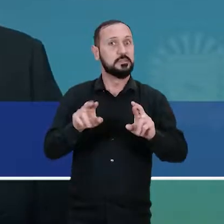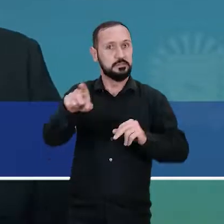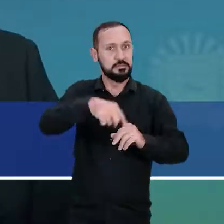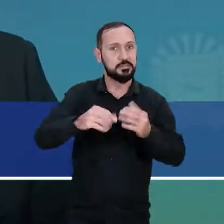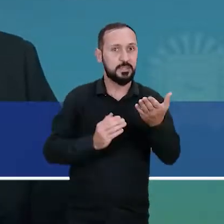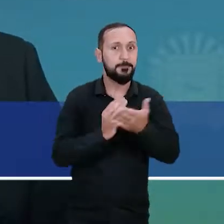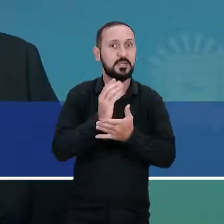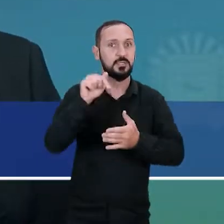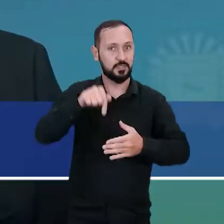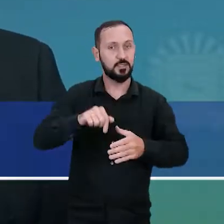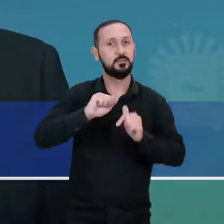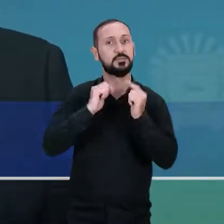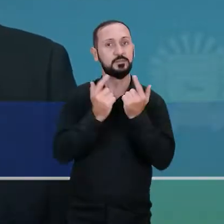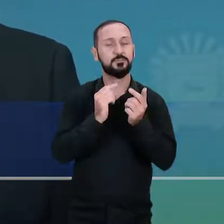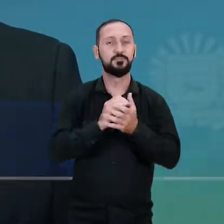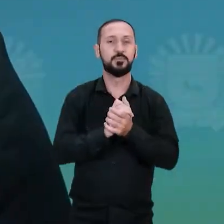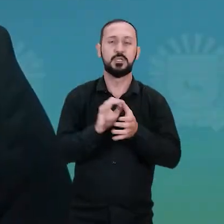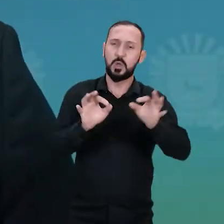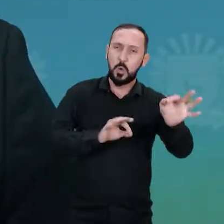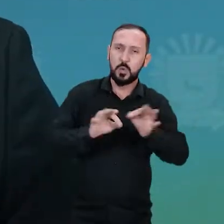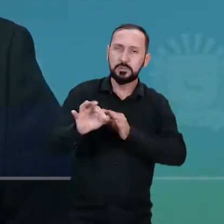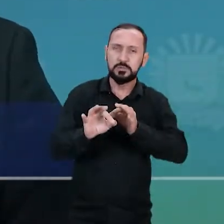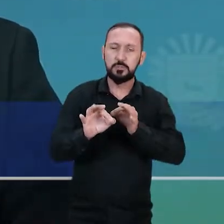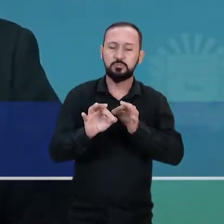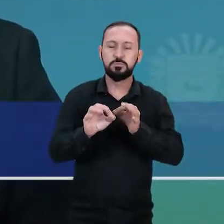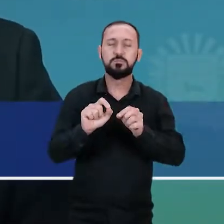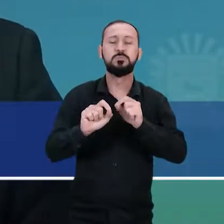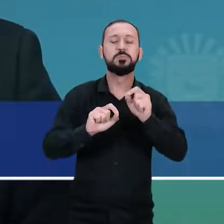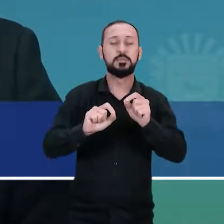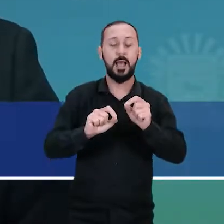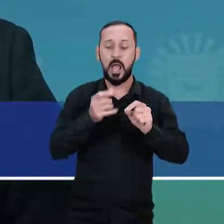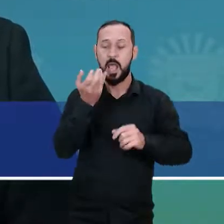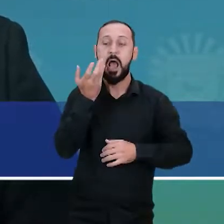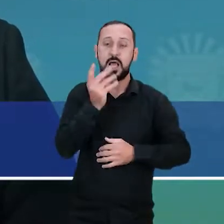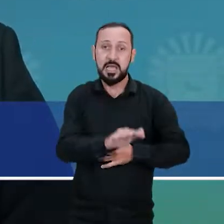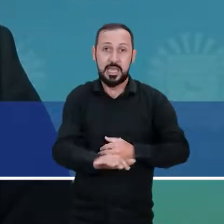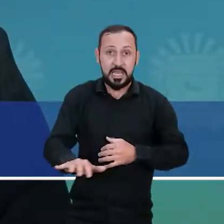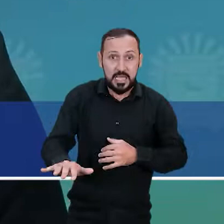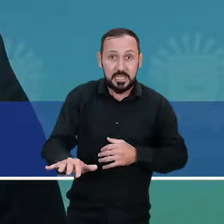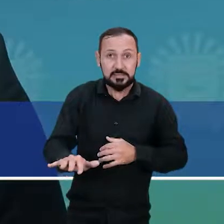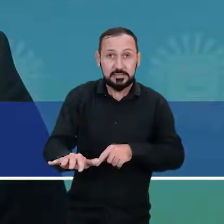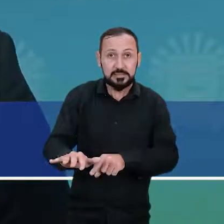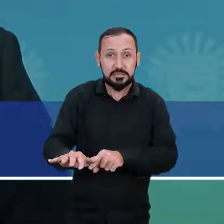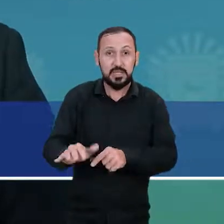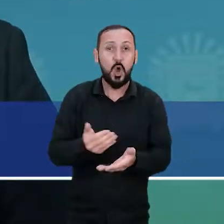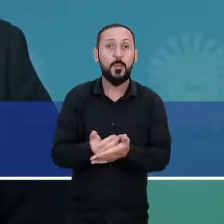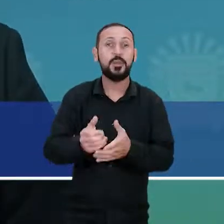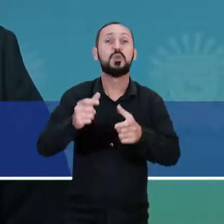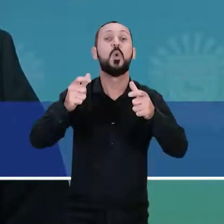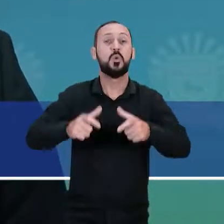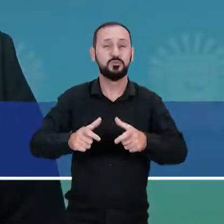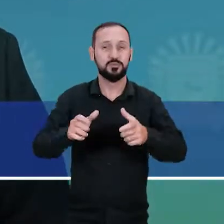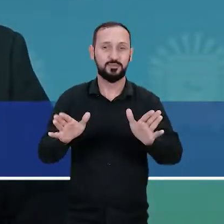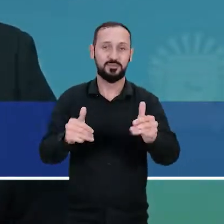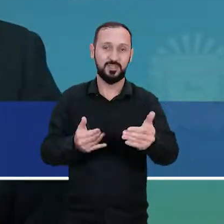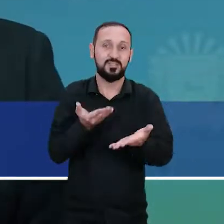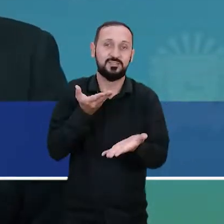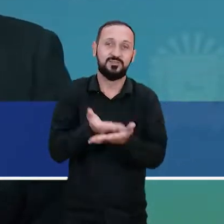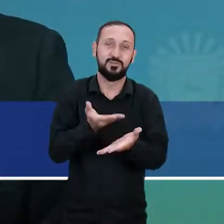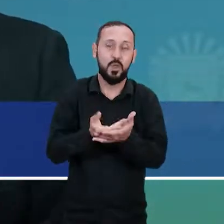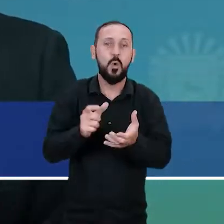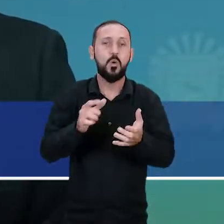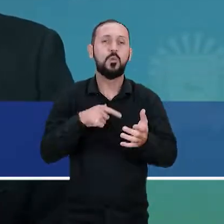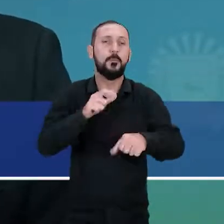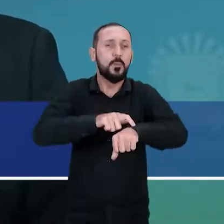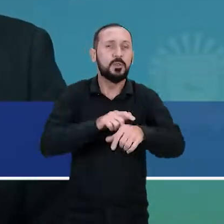poder contar com a aprovação dele aqui na nossa Assembleia. A construção e a formação da criança se dá na sala de aula, que é um